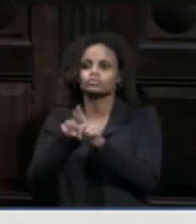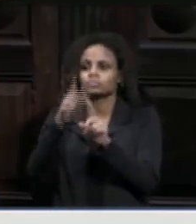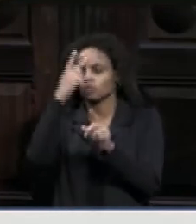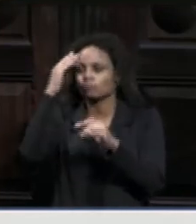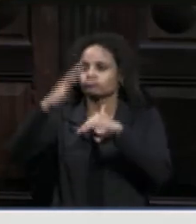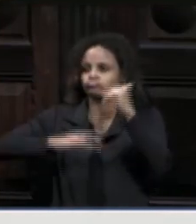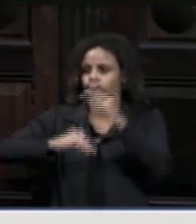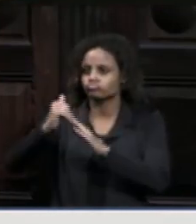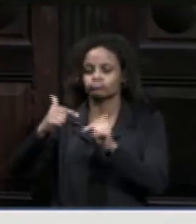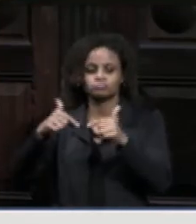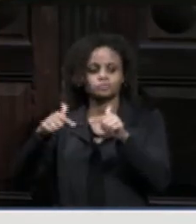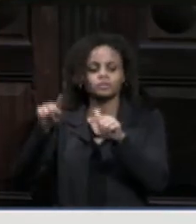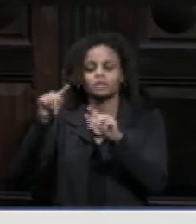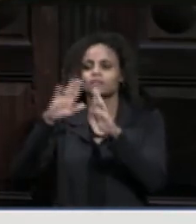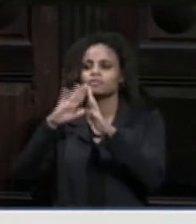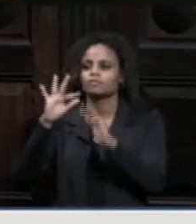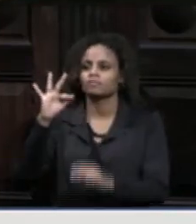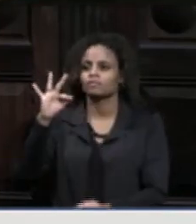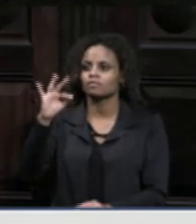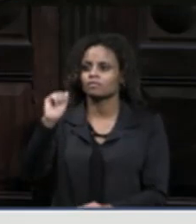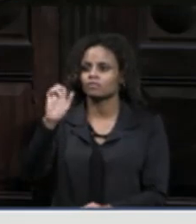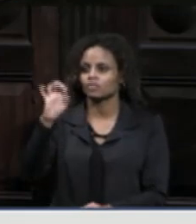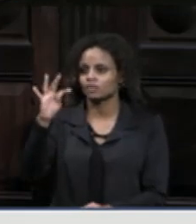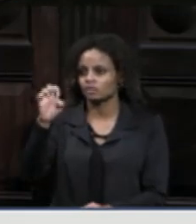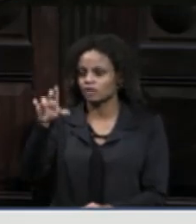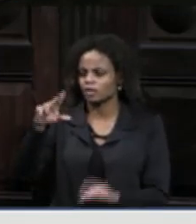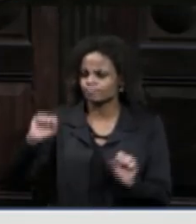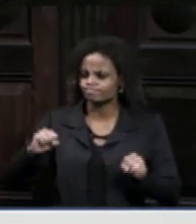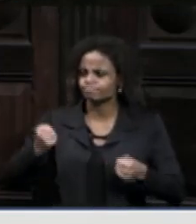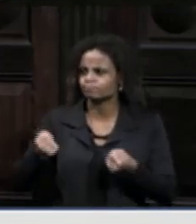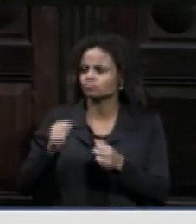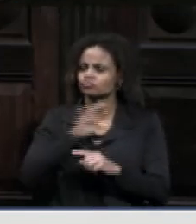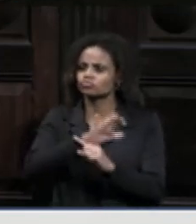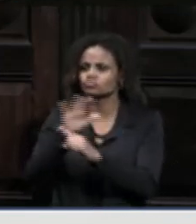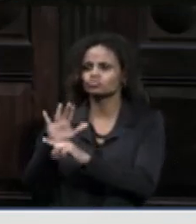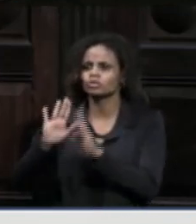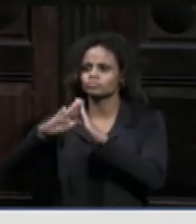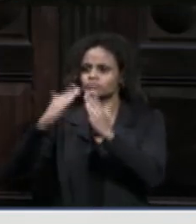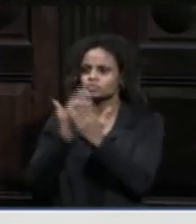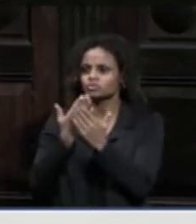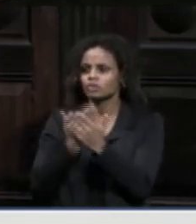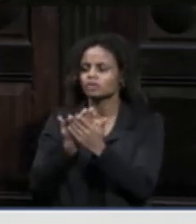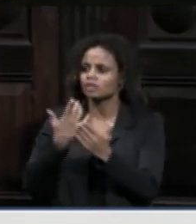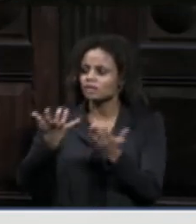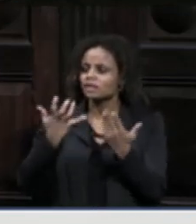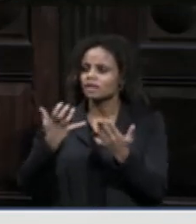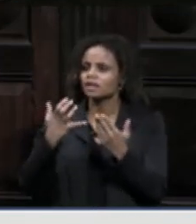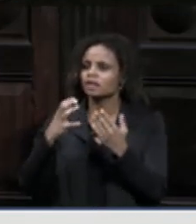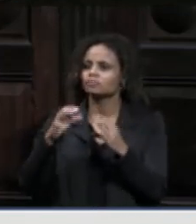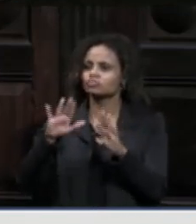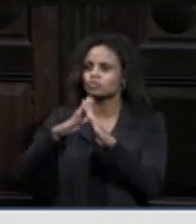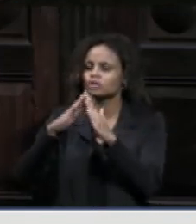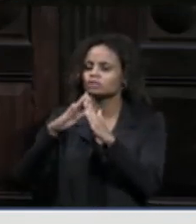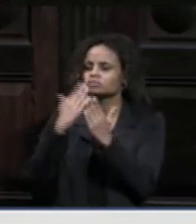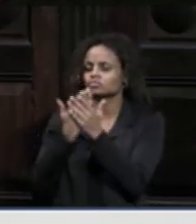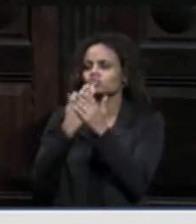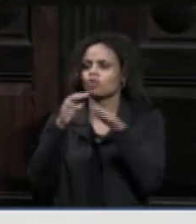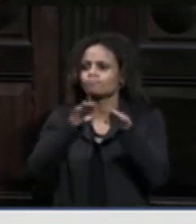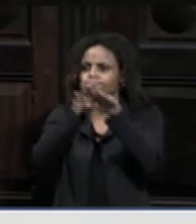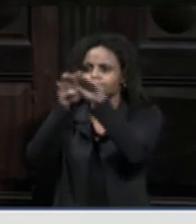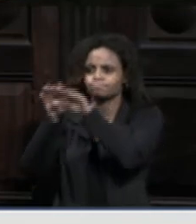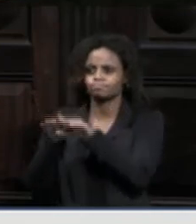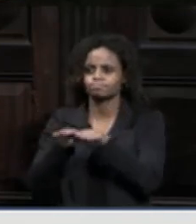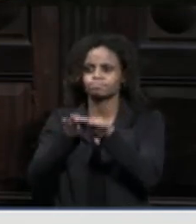aqui presentes, lutando pela sua instituição. Queremos uma FAETEC mais democrática, uma FAETEC mais